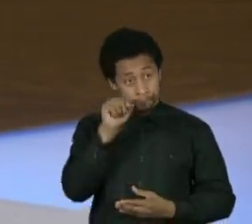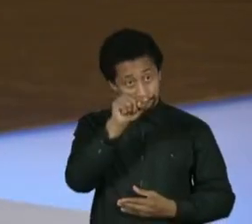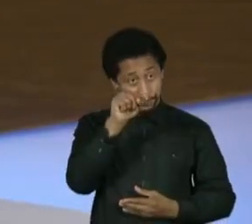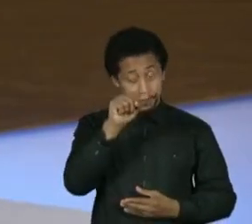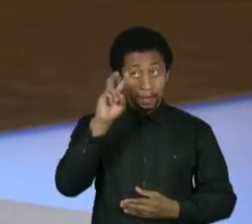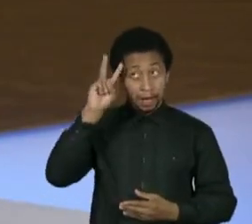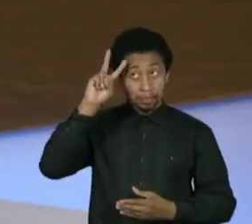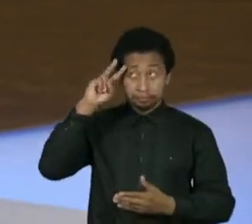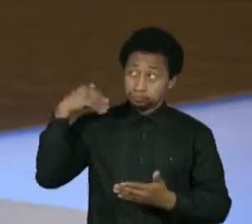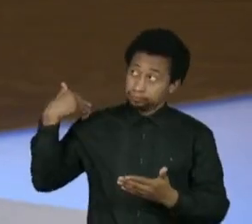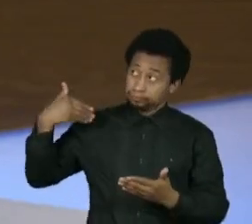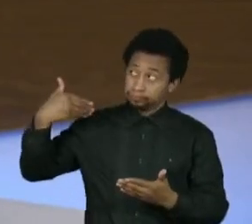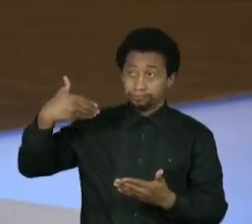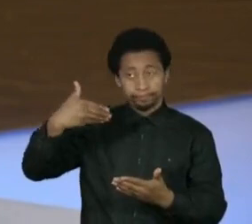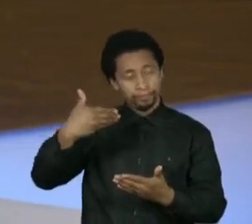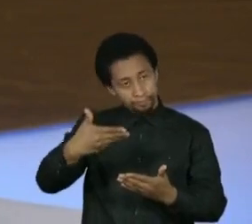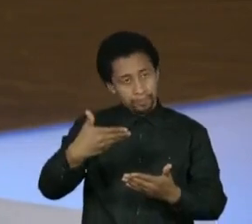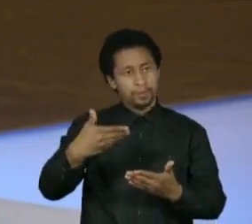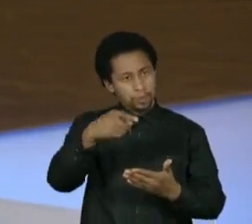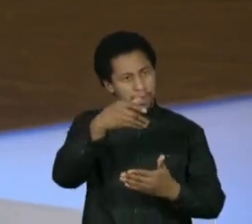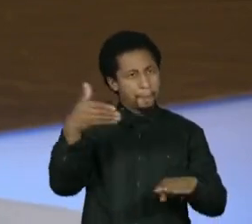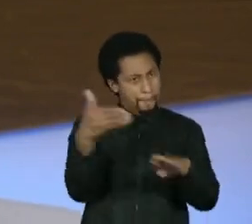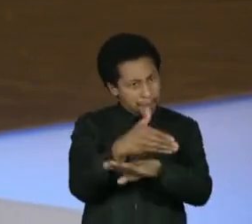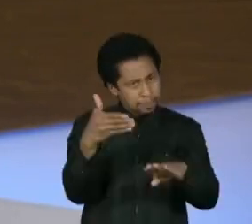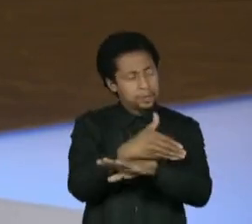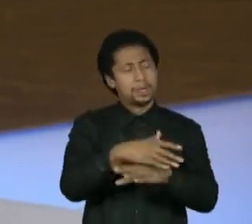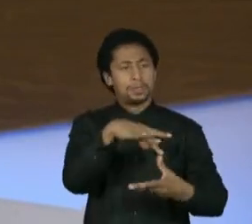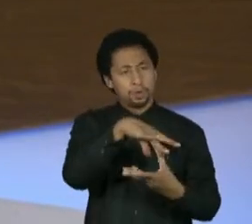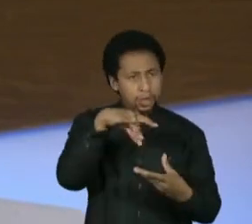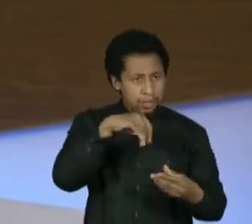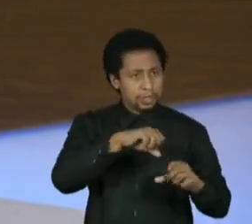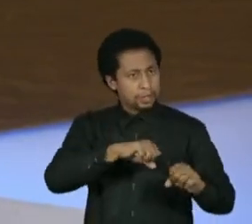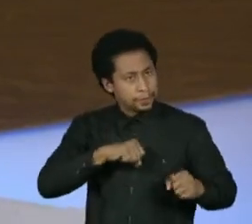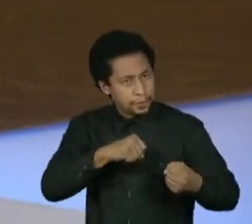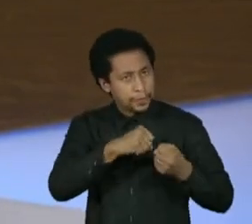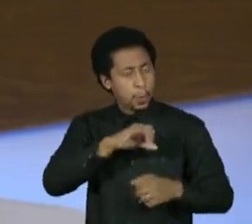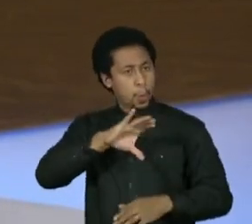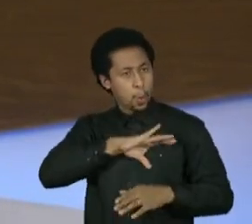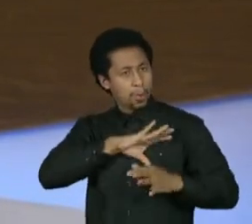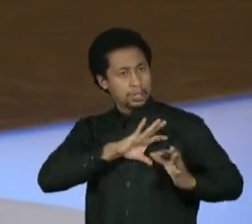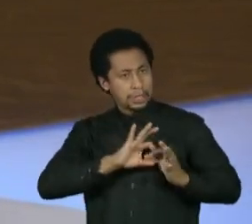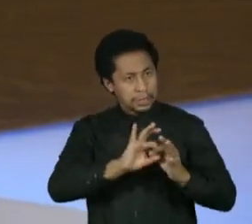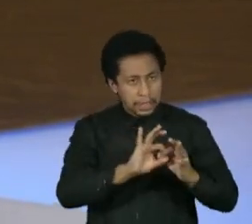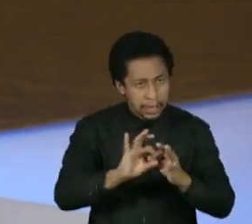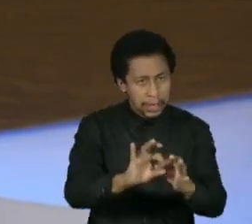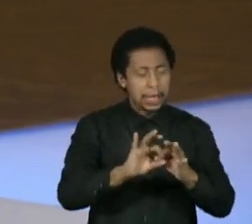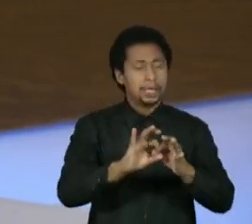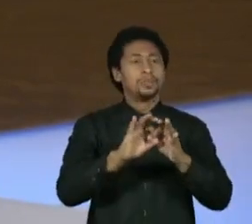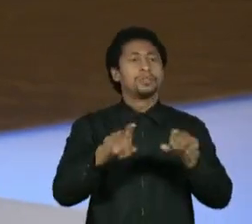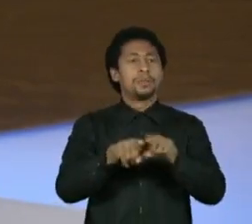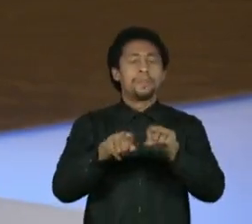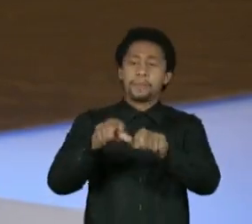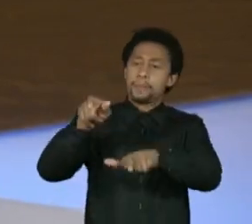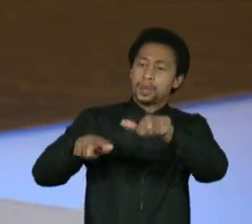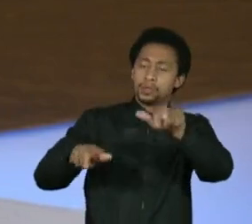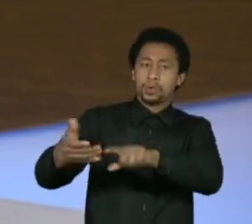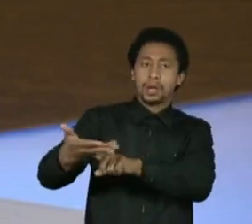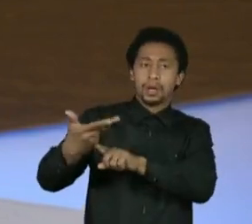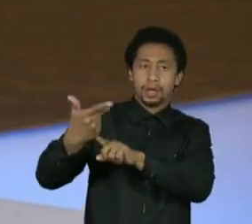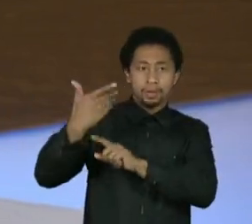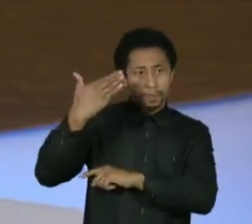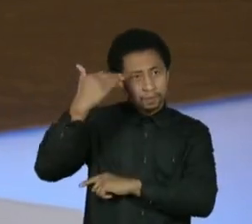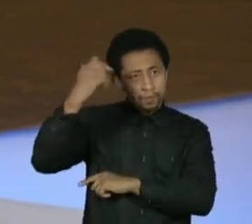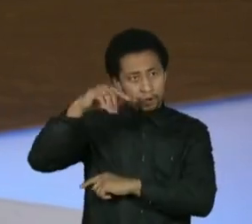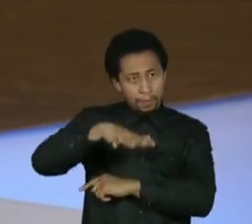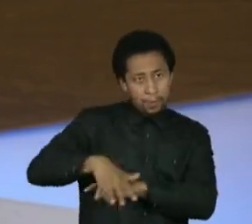a qual você já falou um pouco aqui, envolvido com a democracia corintiana, envolvido com o movimento de artistas e de personalidades para